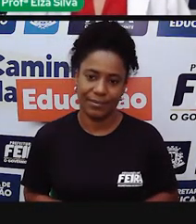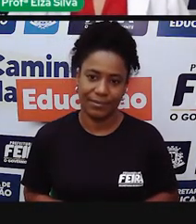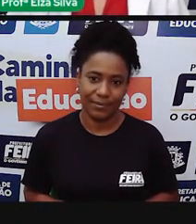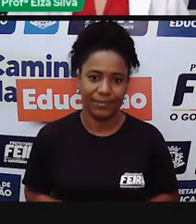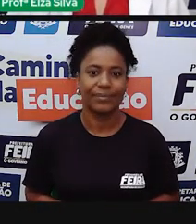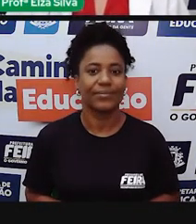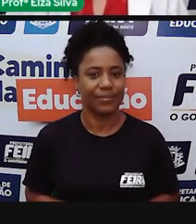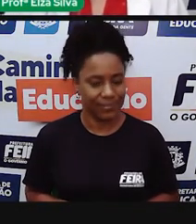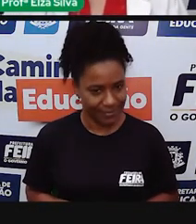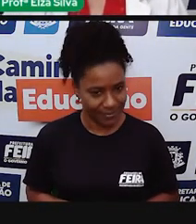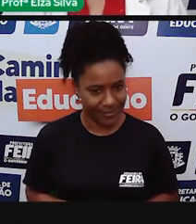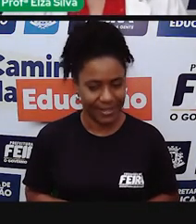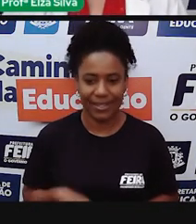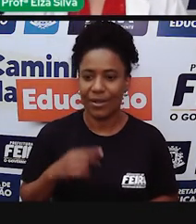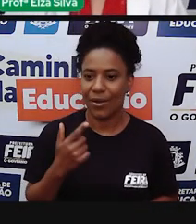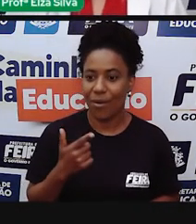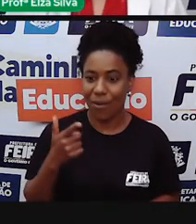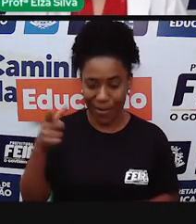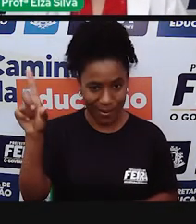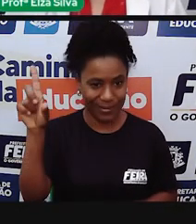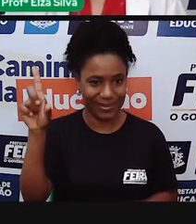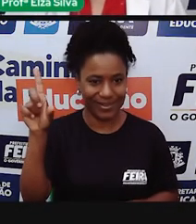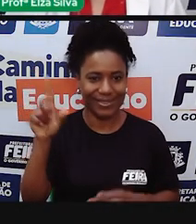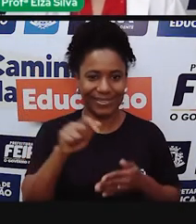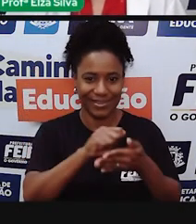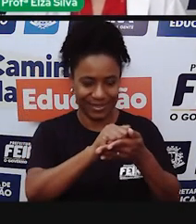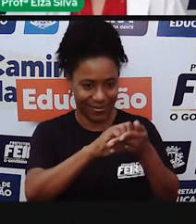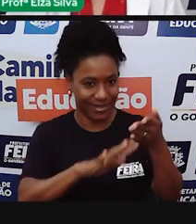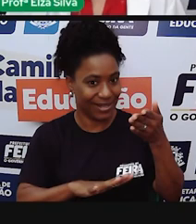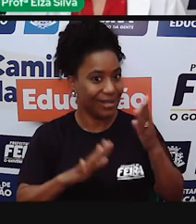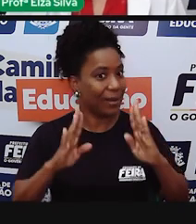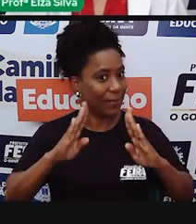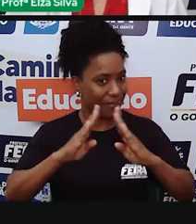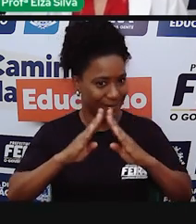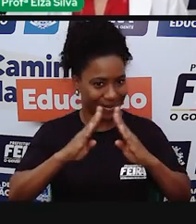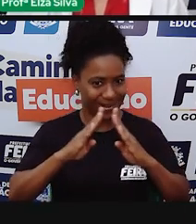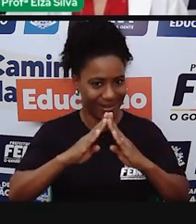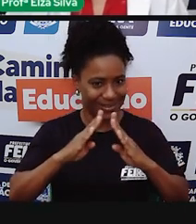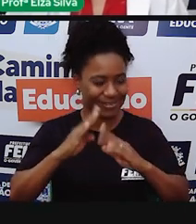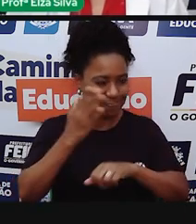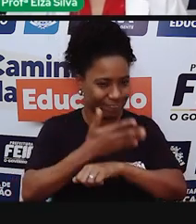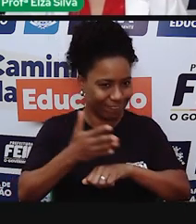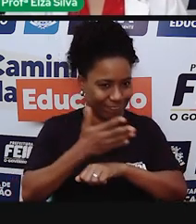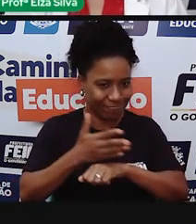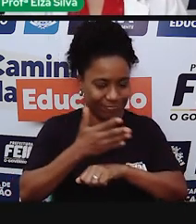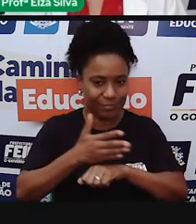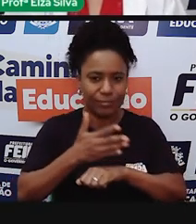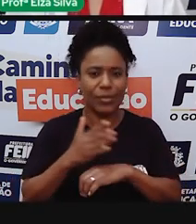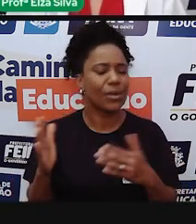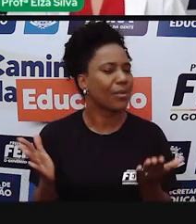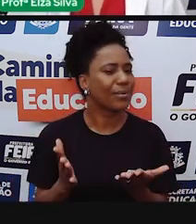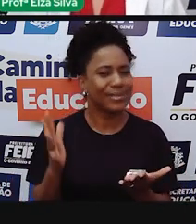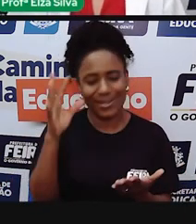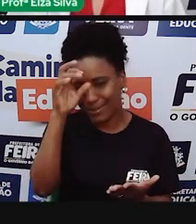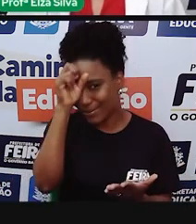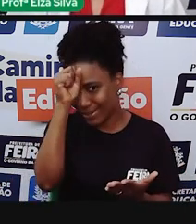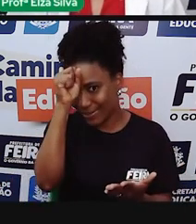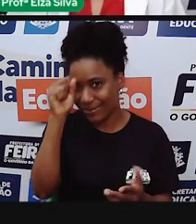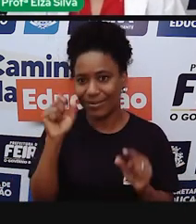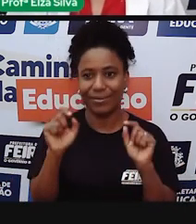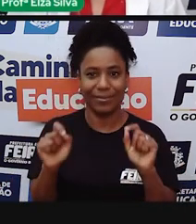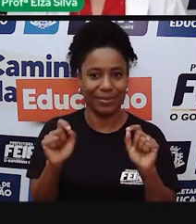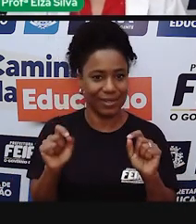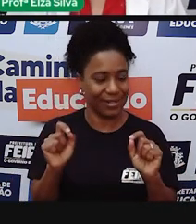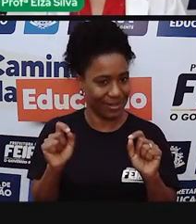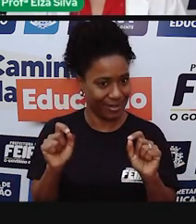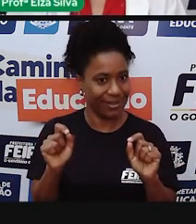Outra atividade desafiante para você fazer em casa. Você aprendeu na aula de hoje que podemos utilizar o